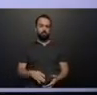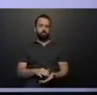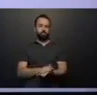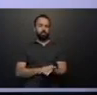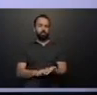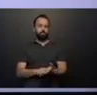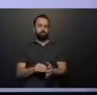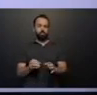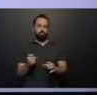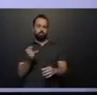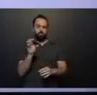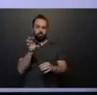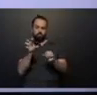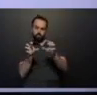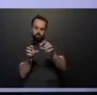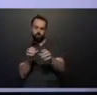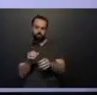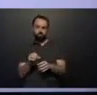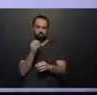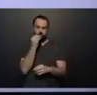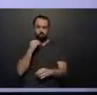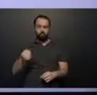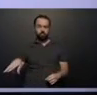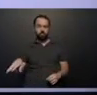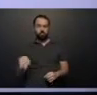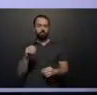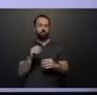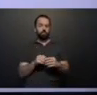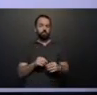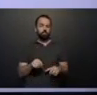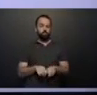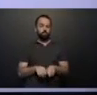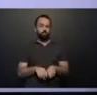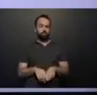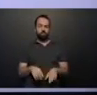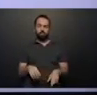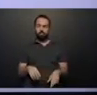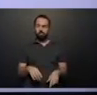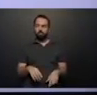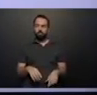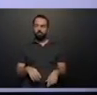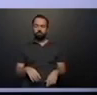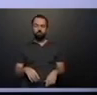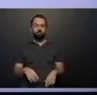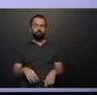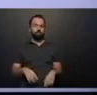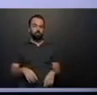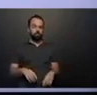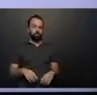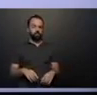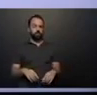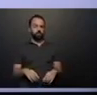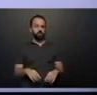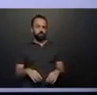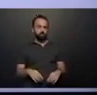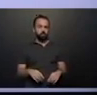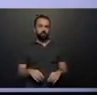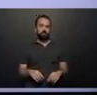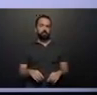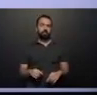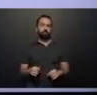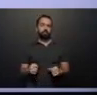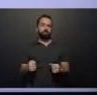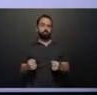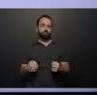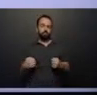limpeza, armazenagem e descarte dos reagentes. A maioria dos produtos químicos, eles são poluentes, então a gente não